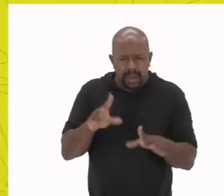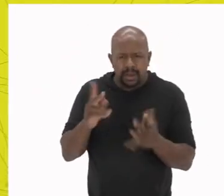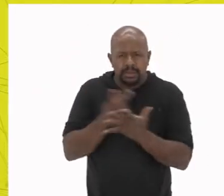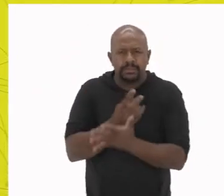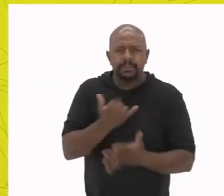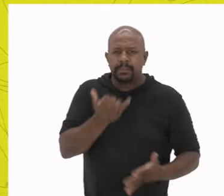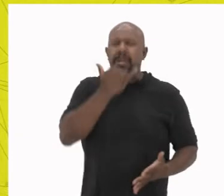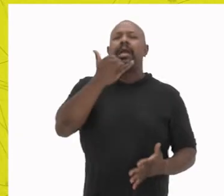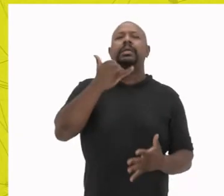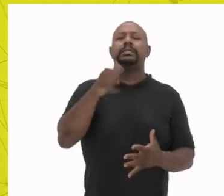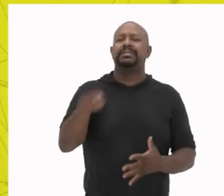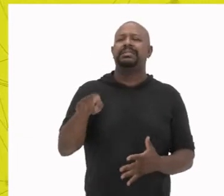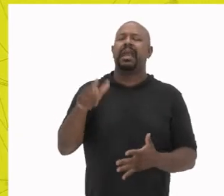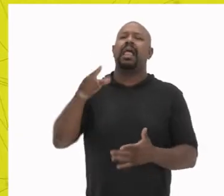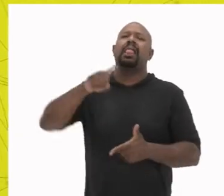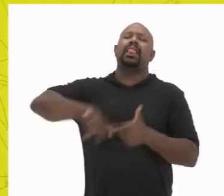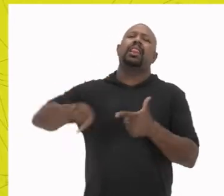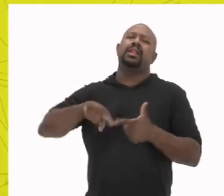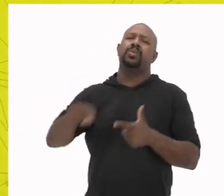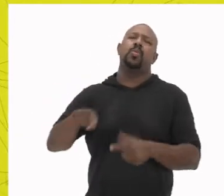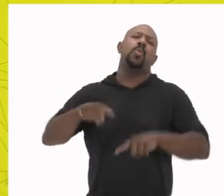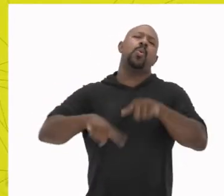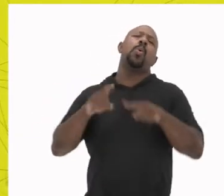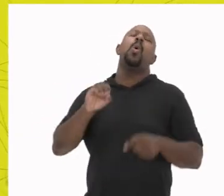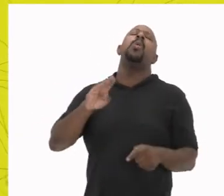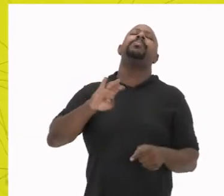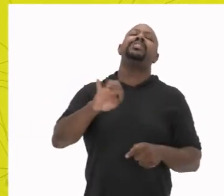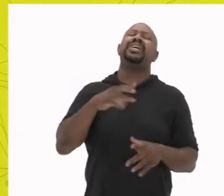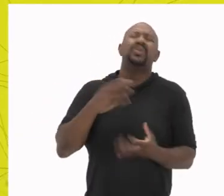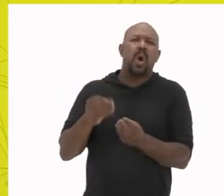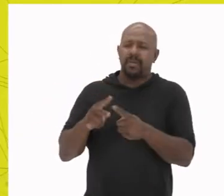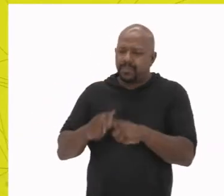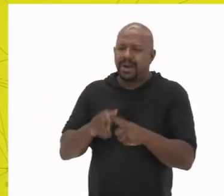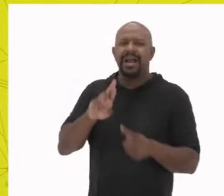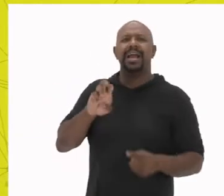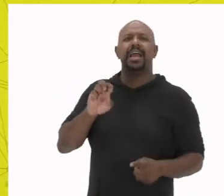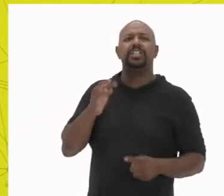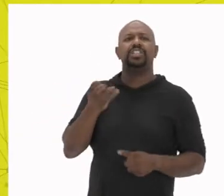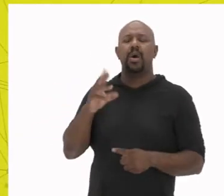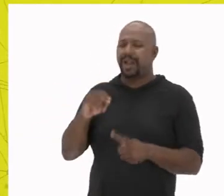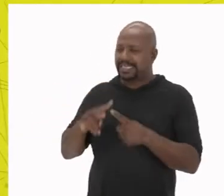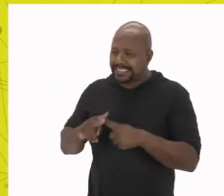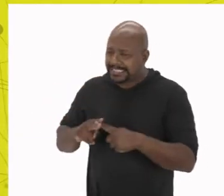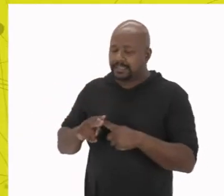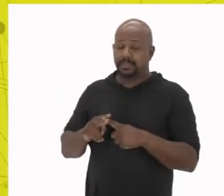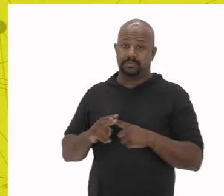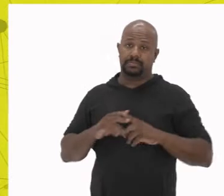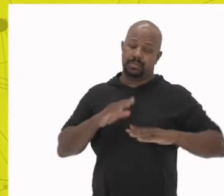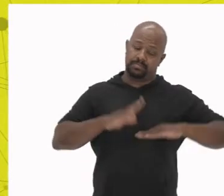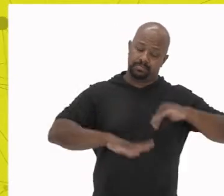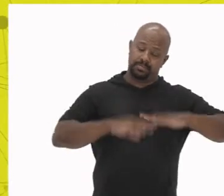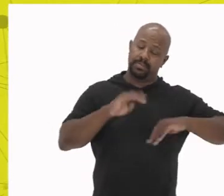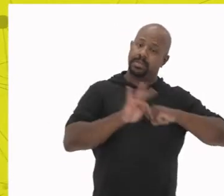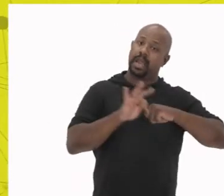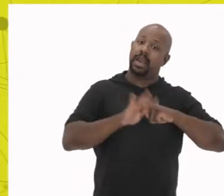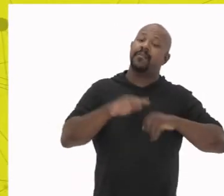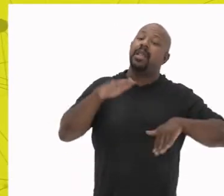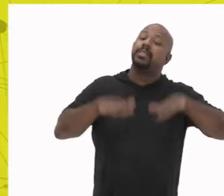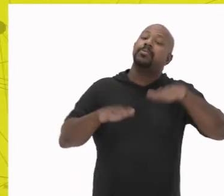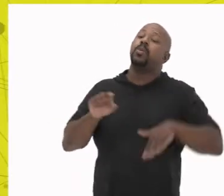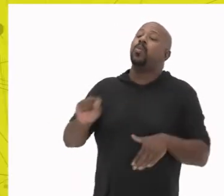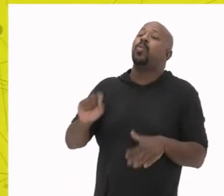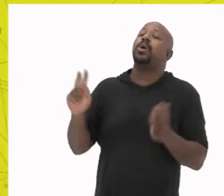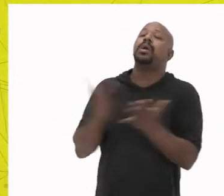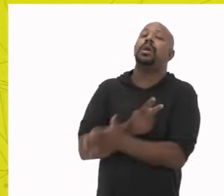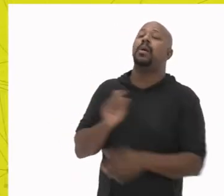após a identificação do impacto que um dano causou no objeto. Como restaurar um objeto? A técnica será escolhida